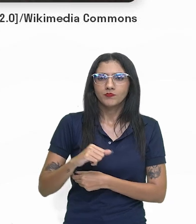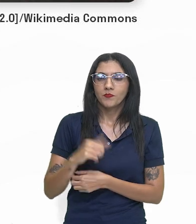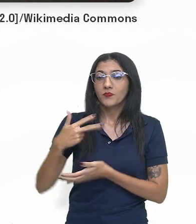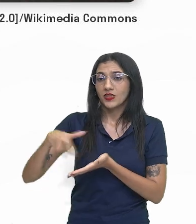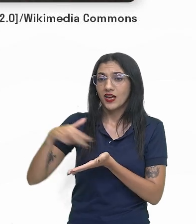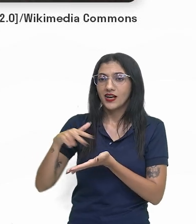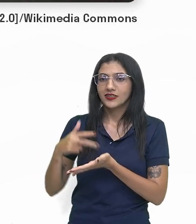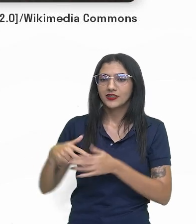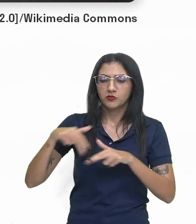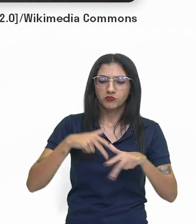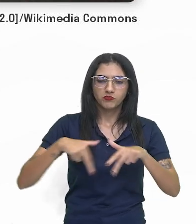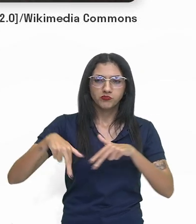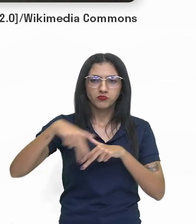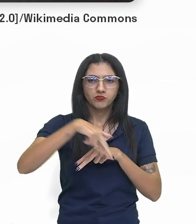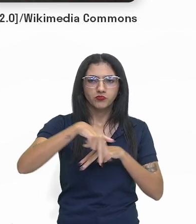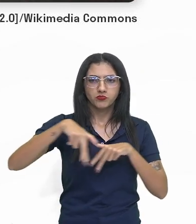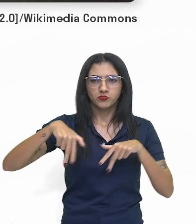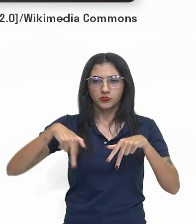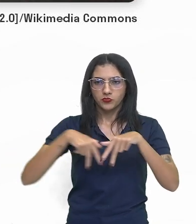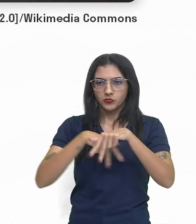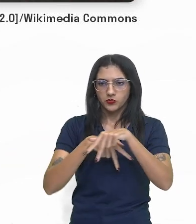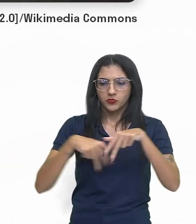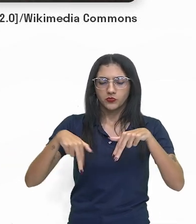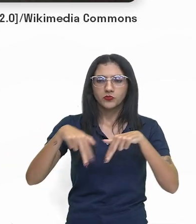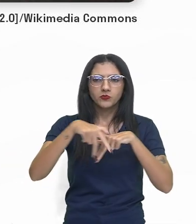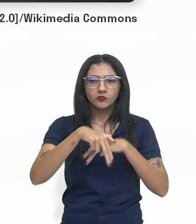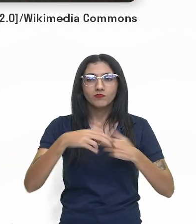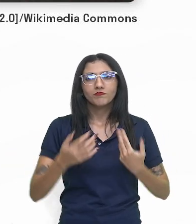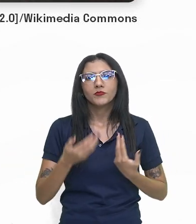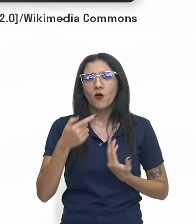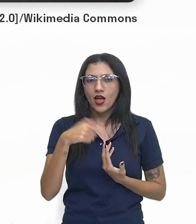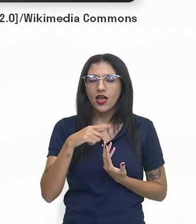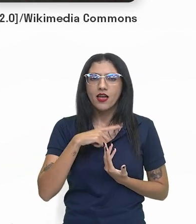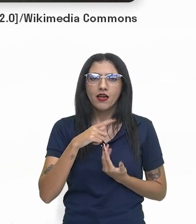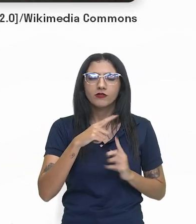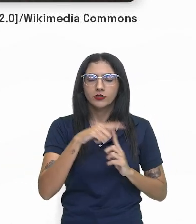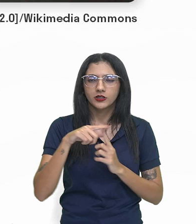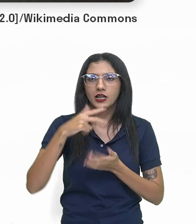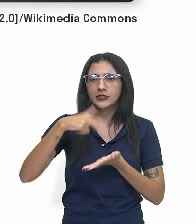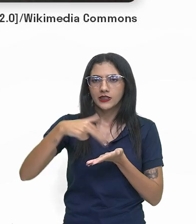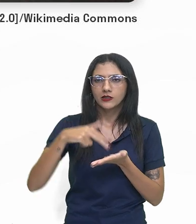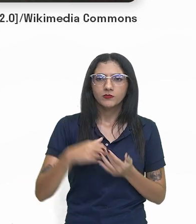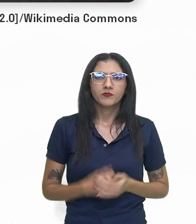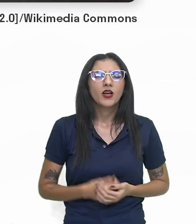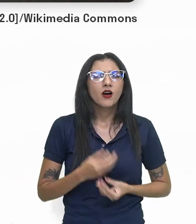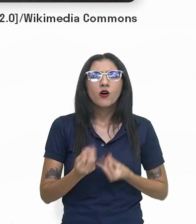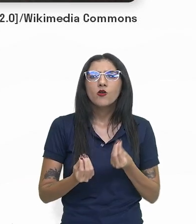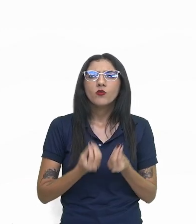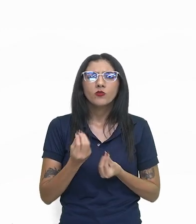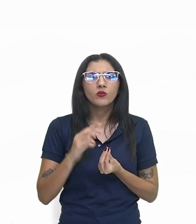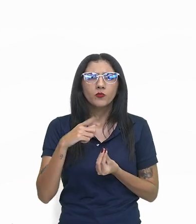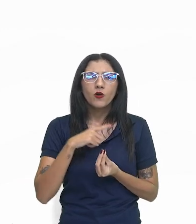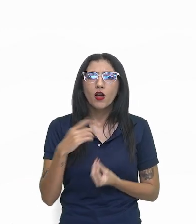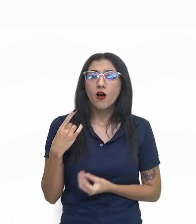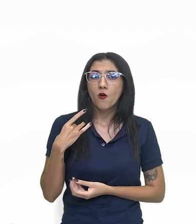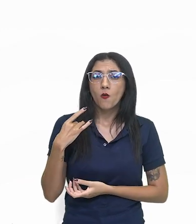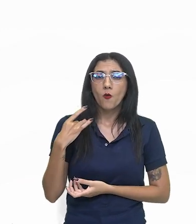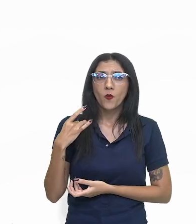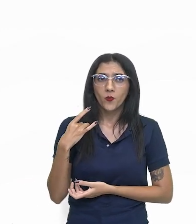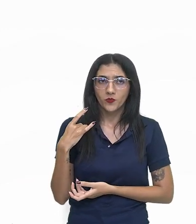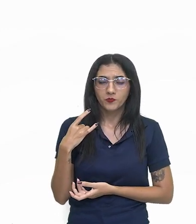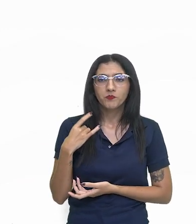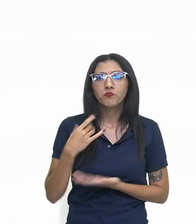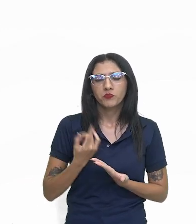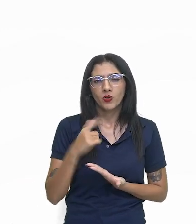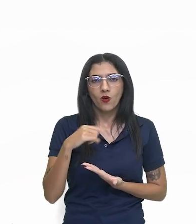sentido horário e anti-horário. Então, assim se dá a dança. E como é que a vestimenta desse povo, né?